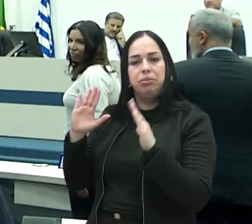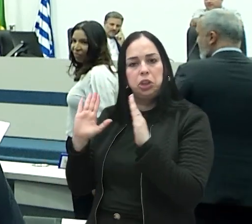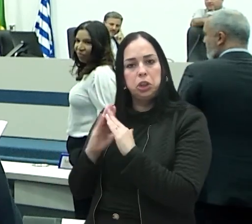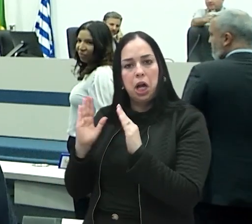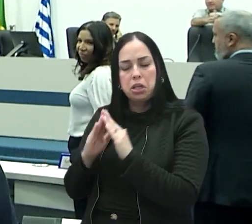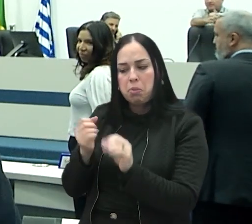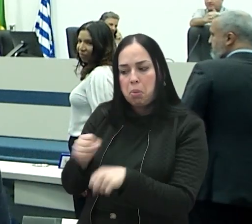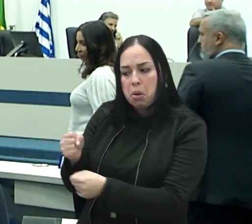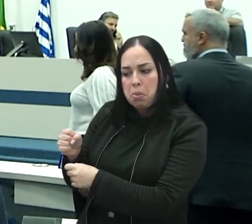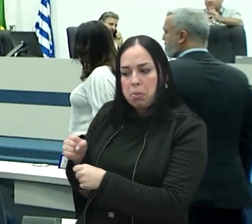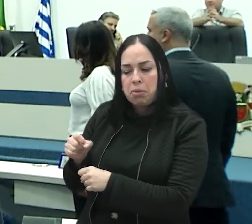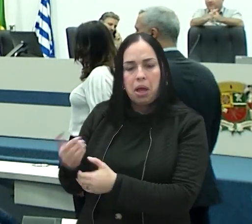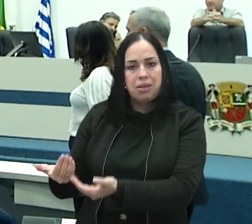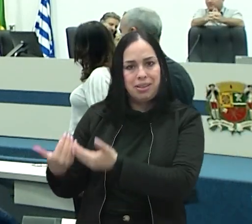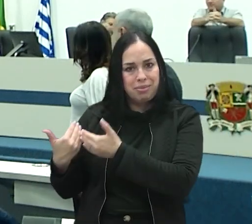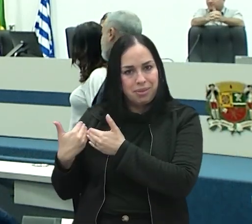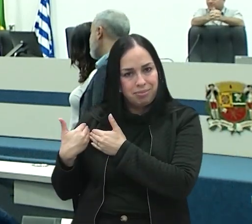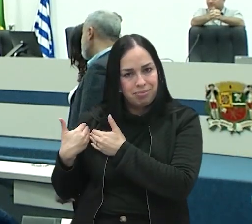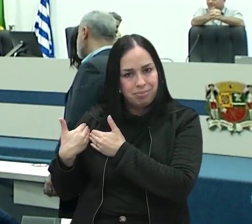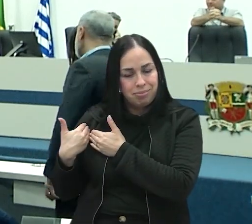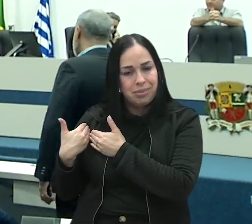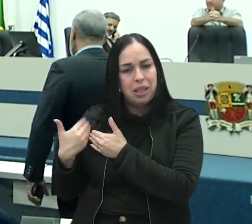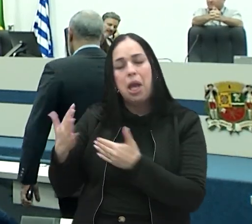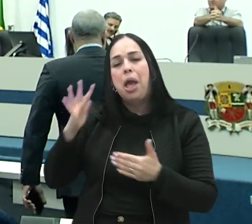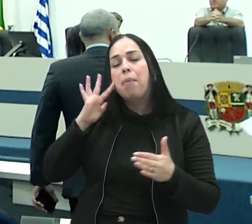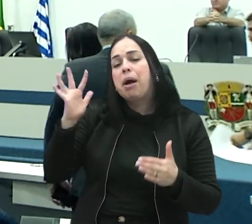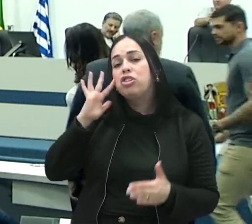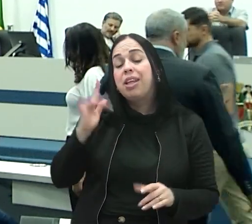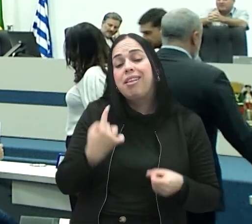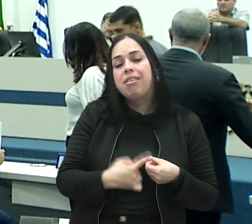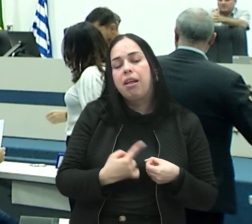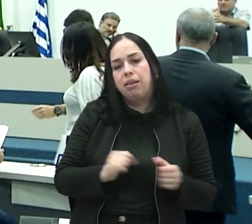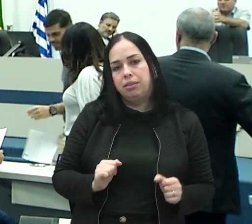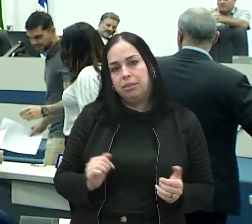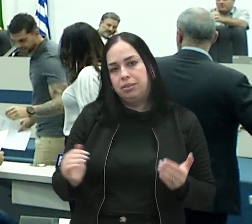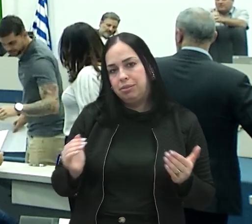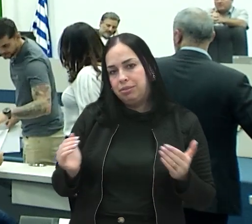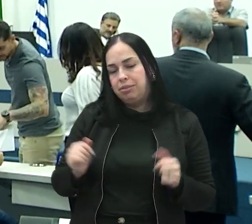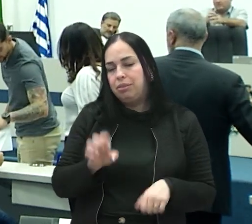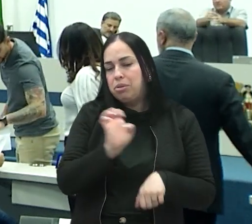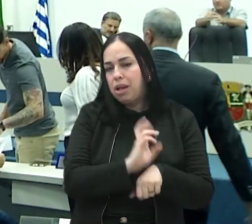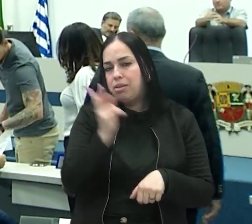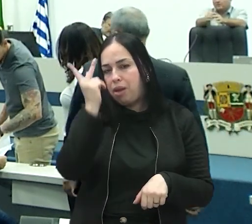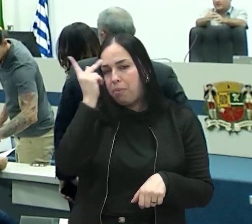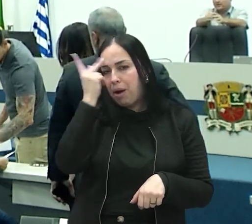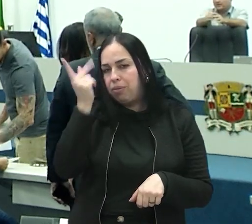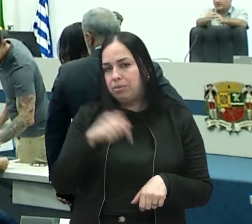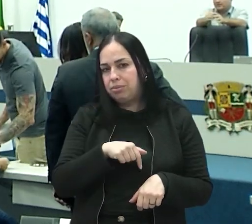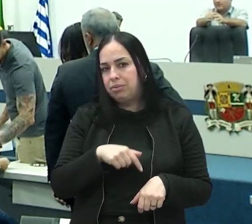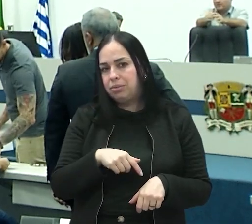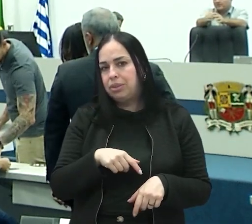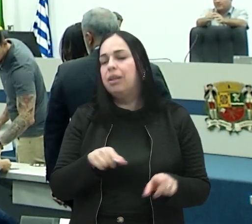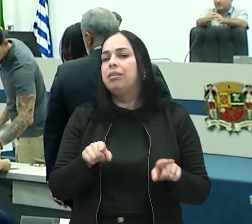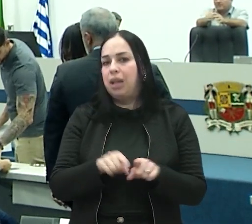varrer a sujeira do chão, a gente vai fazer o nosso dever. Pense nisso no Estado, que é o mais rico do país, que tem mais